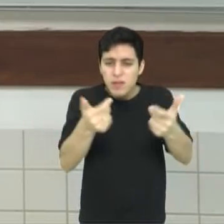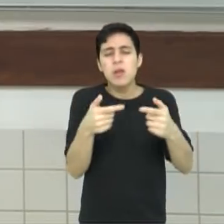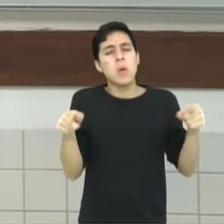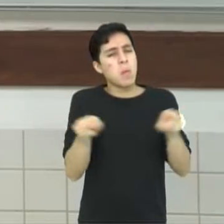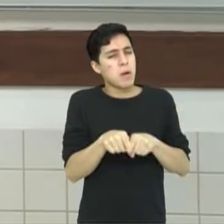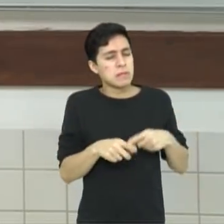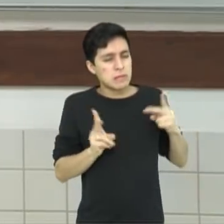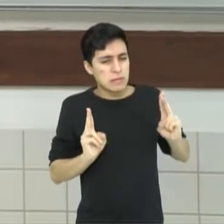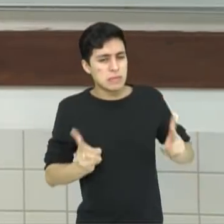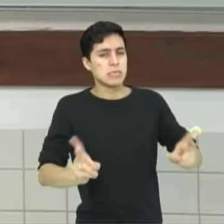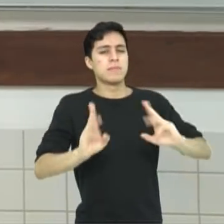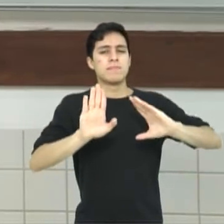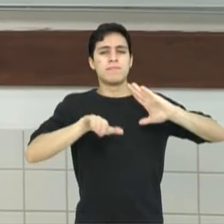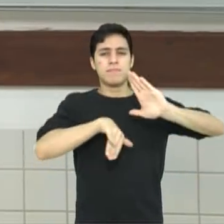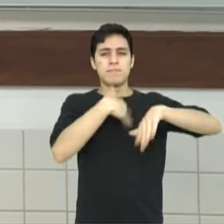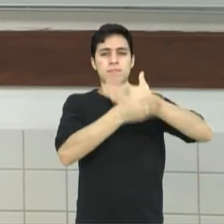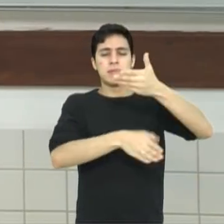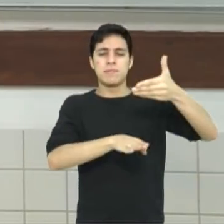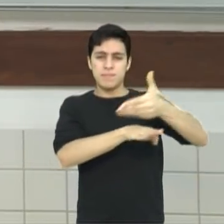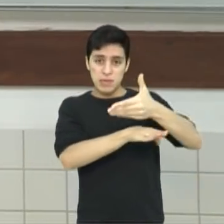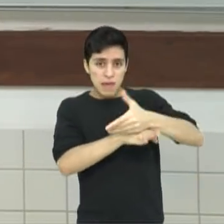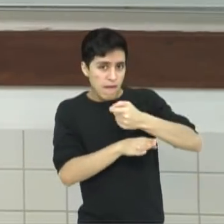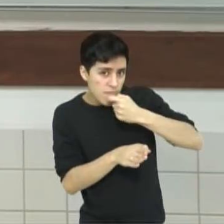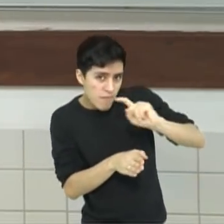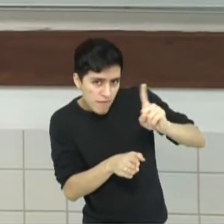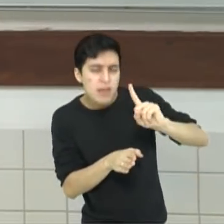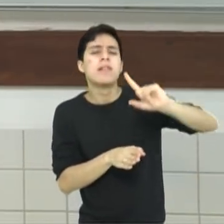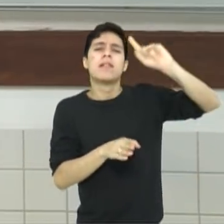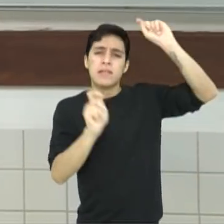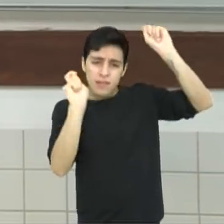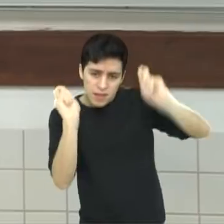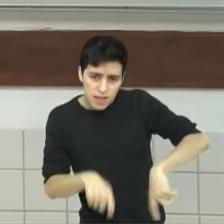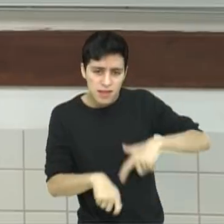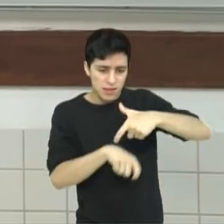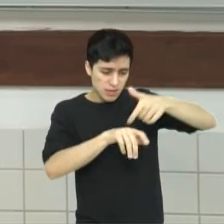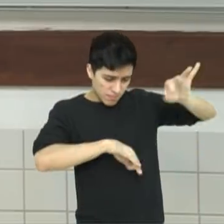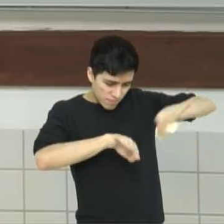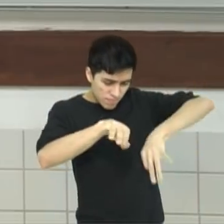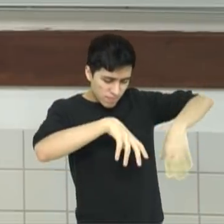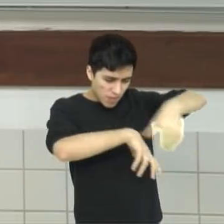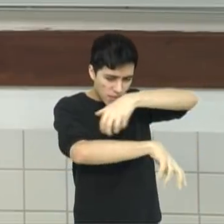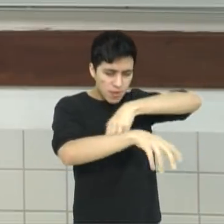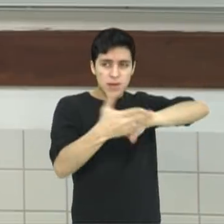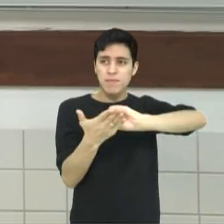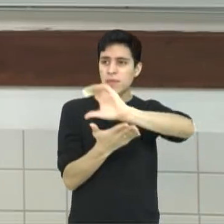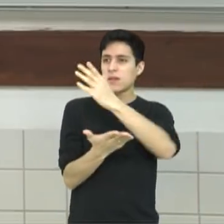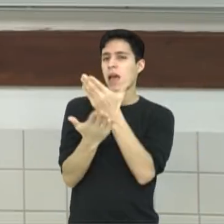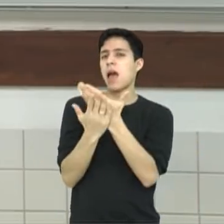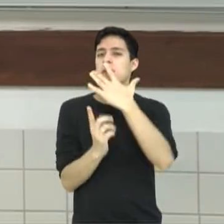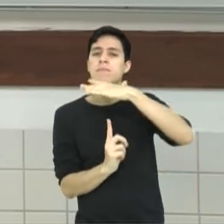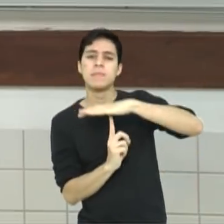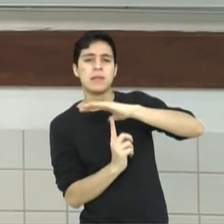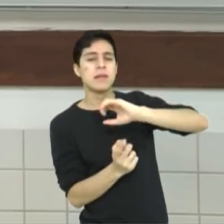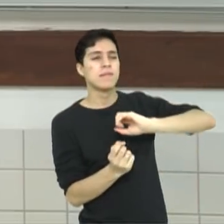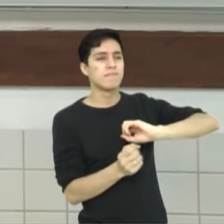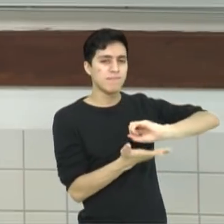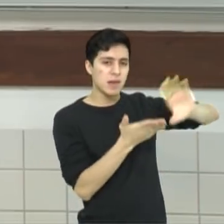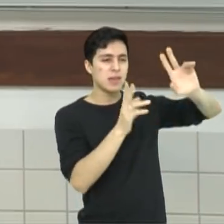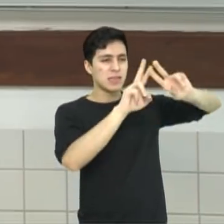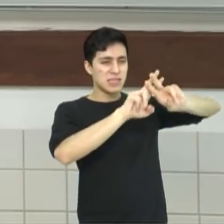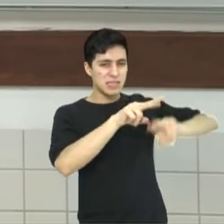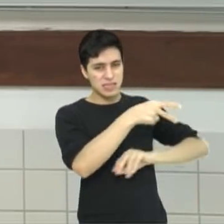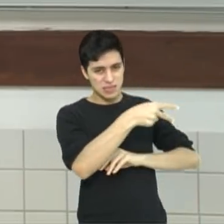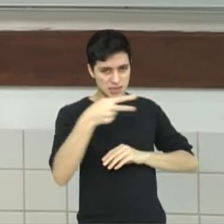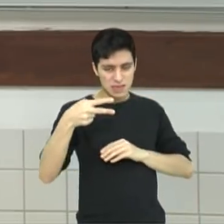pelo Mediterrâneo. Hoje vocês vão estudar os muçulmanos, o islamismo, a expansão islâmica, aula 88. Vocês sempre começam,